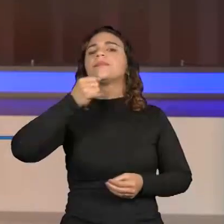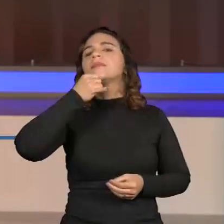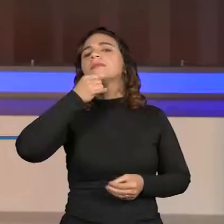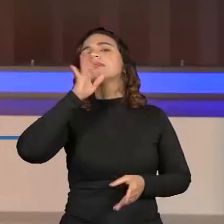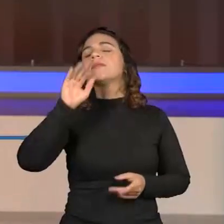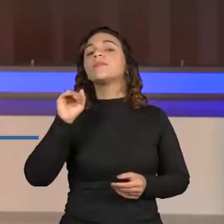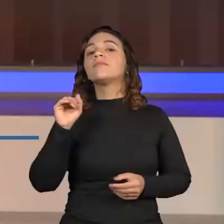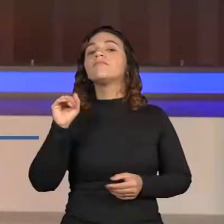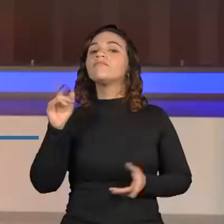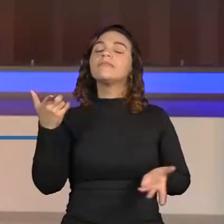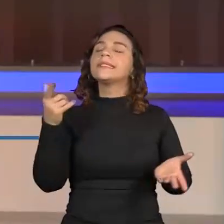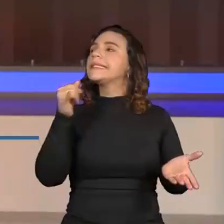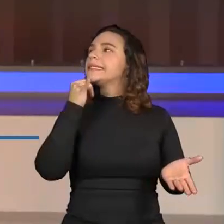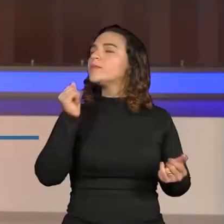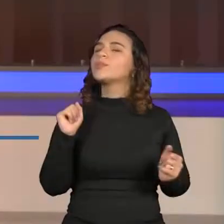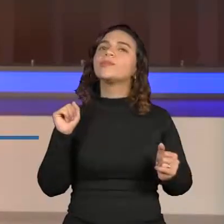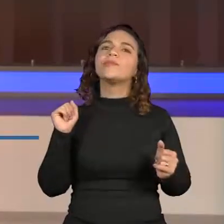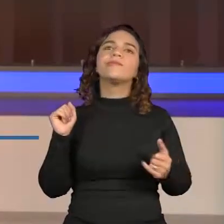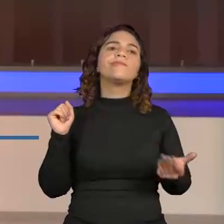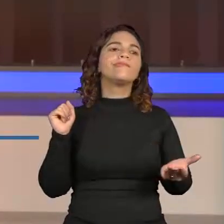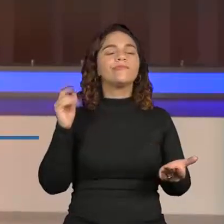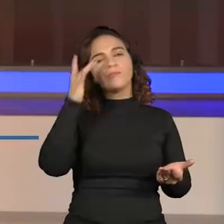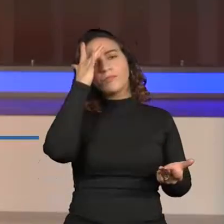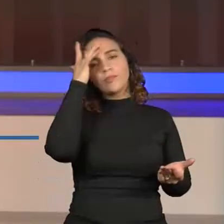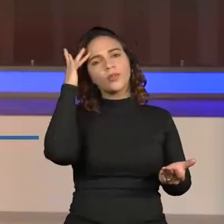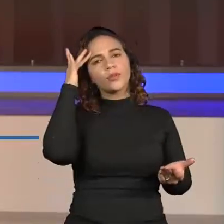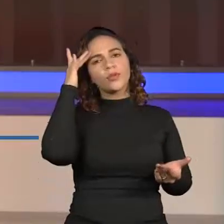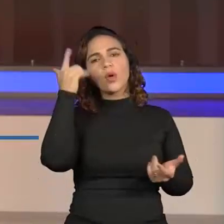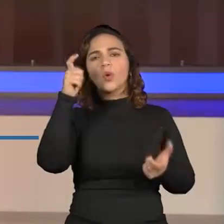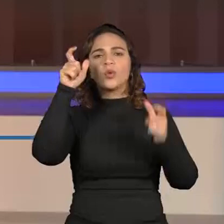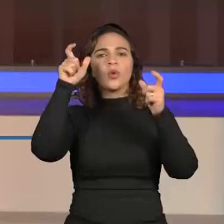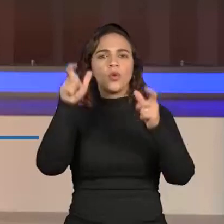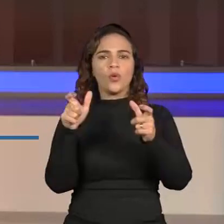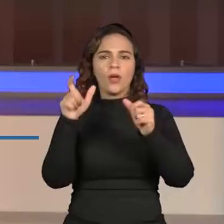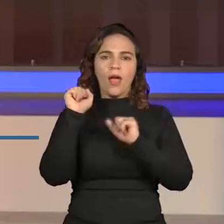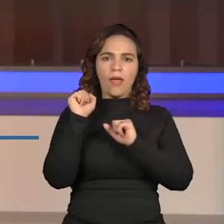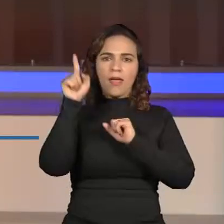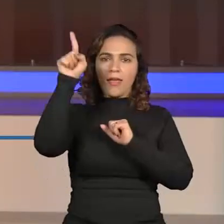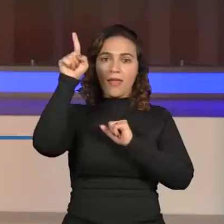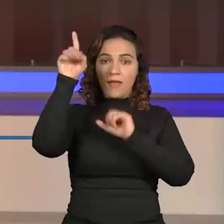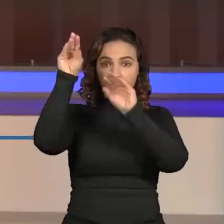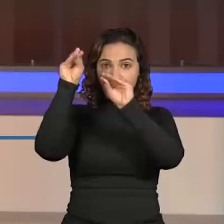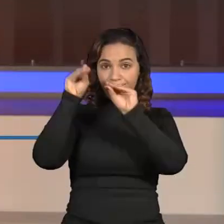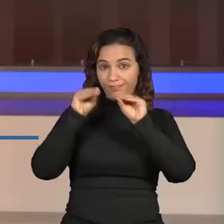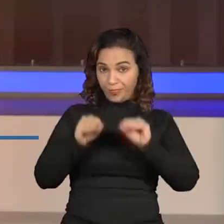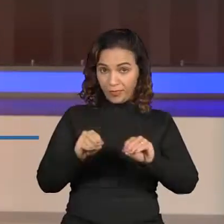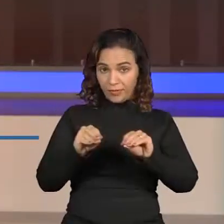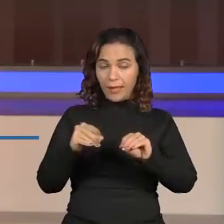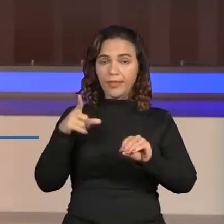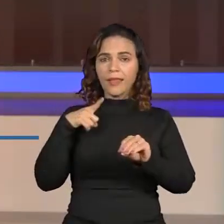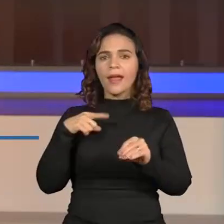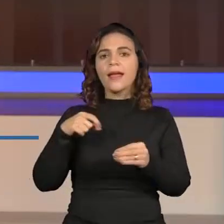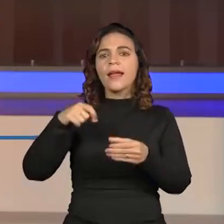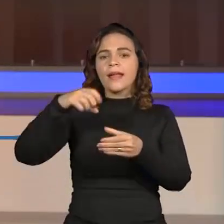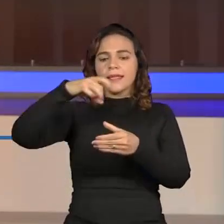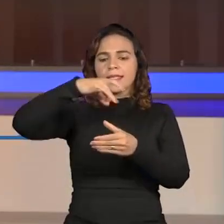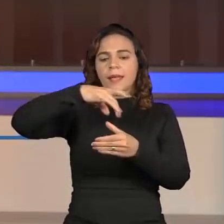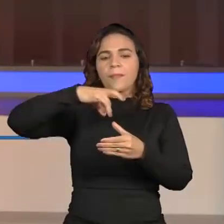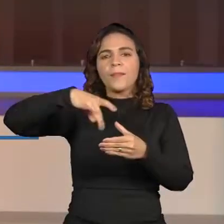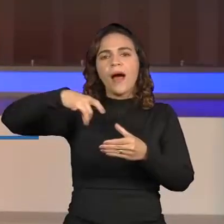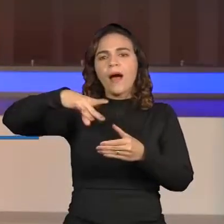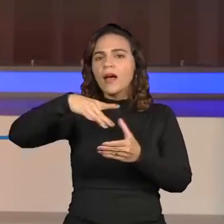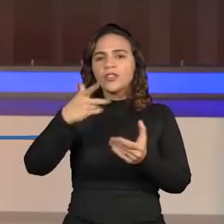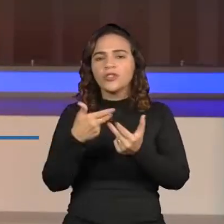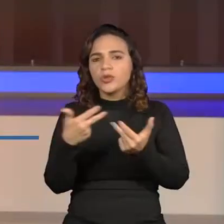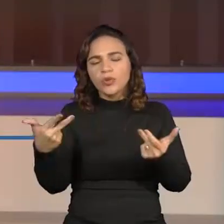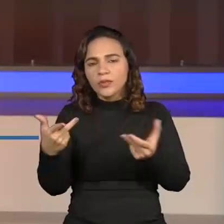de fora, é plantado, o pessoal vem, traz uma sementinha diferente, como está ali, vai, uma lenda, uma